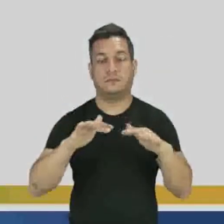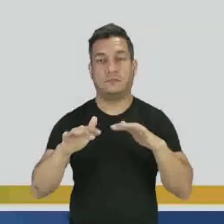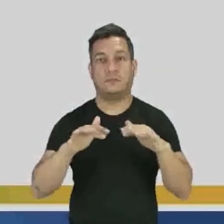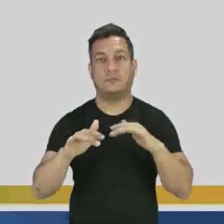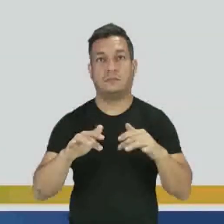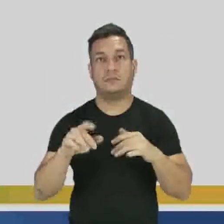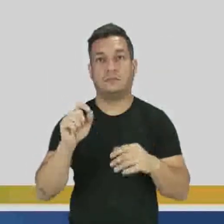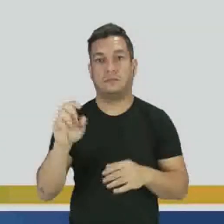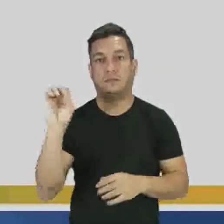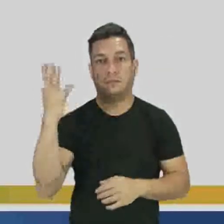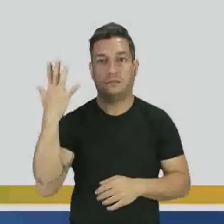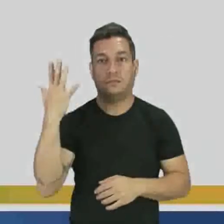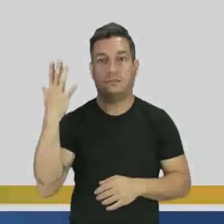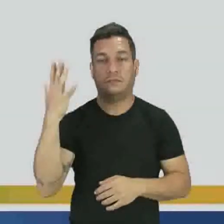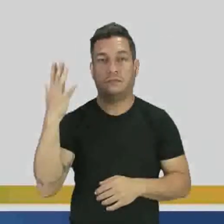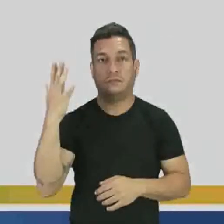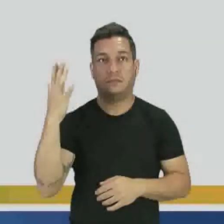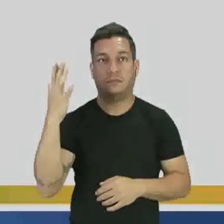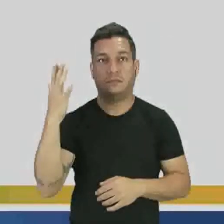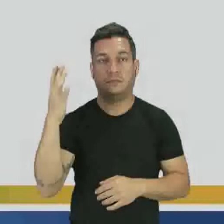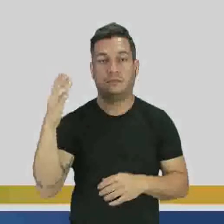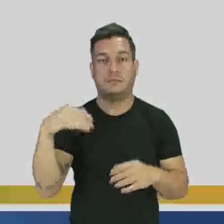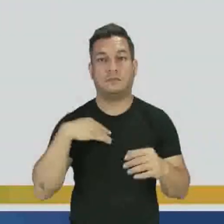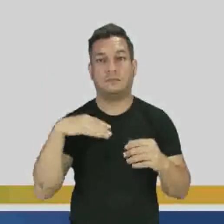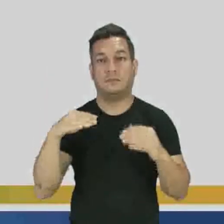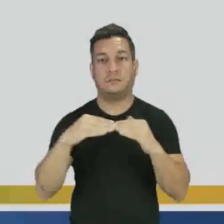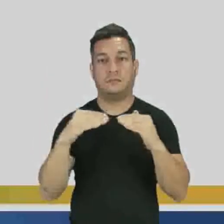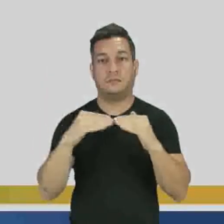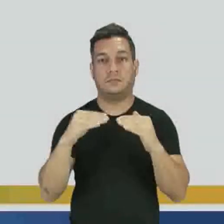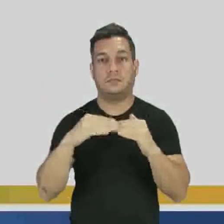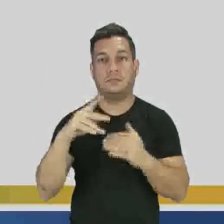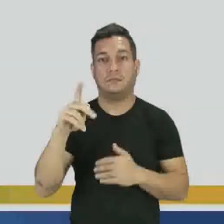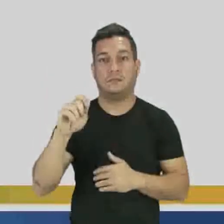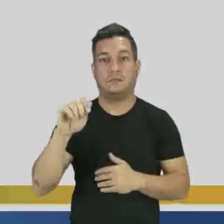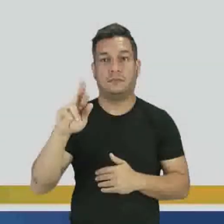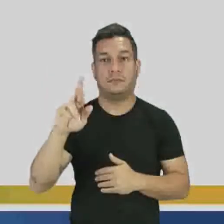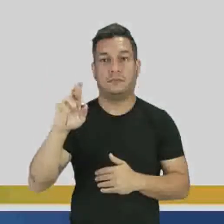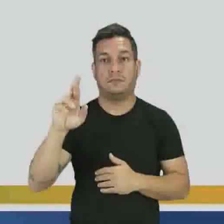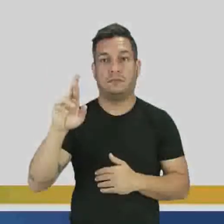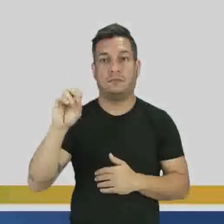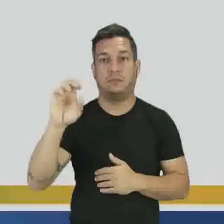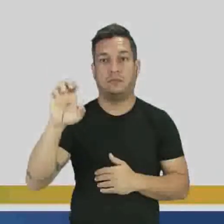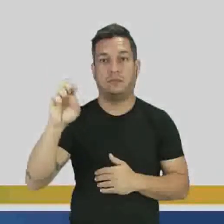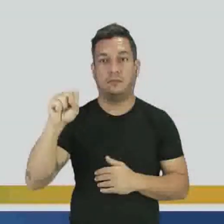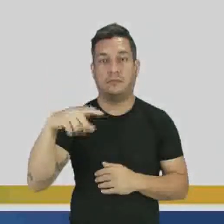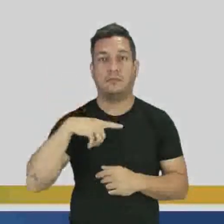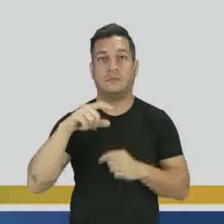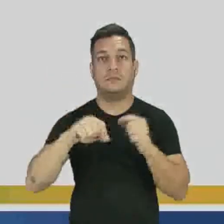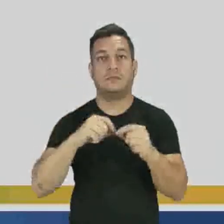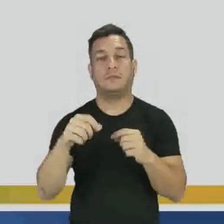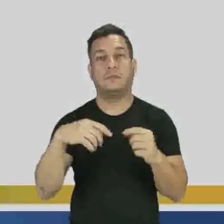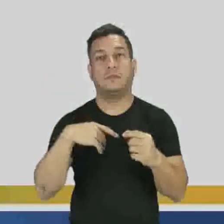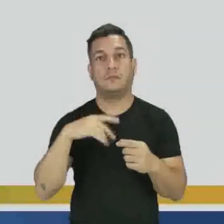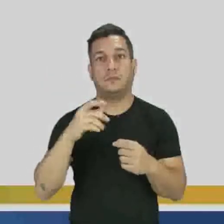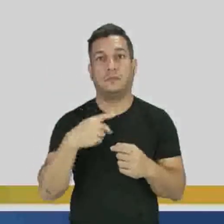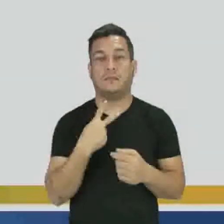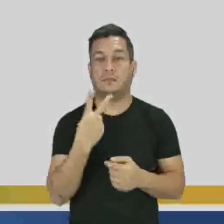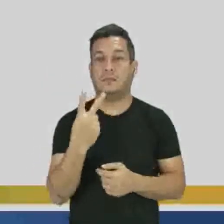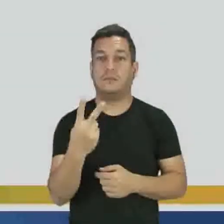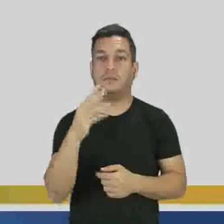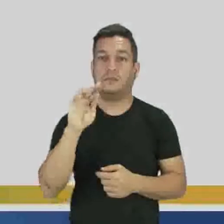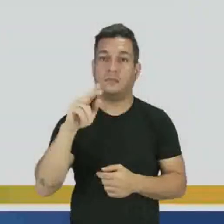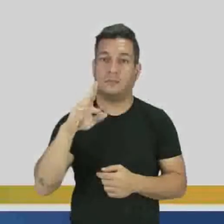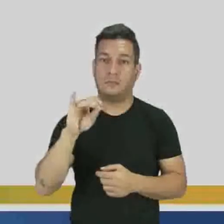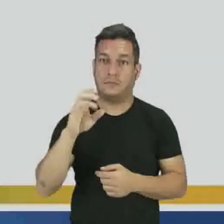que acontecem em torno de padrões. Esses padrões eles são descritos através dessas duas